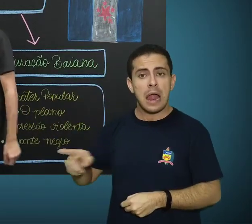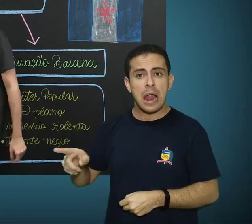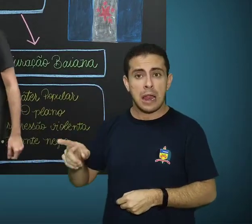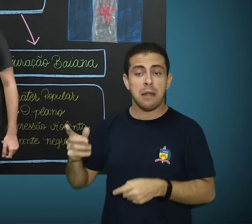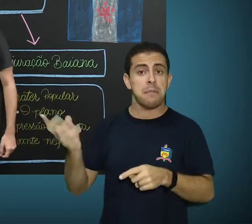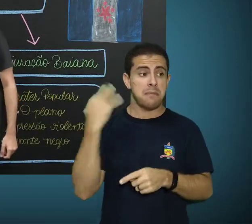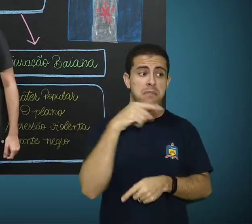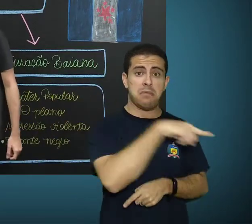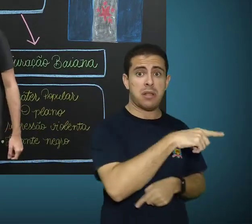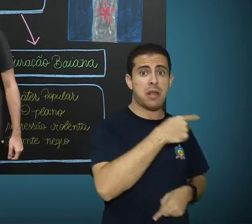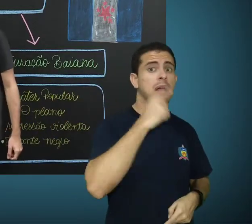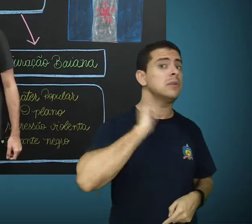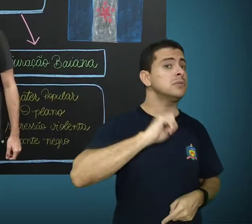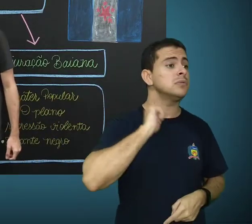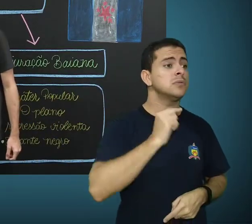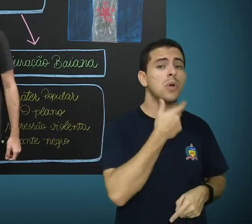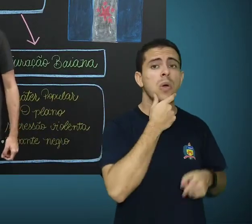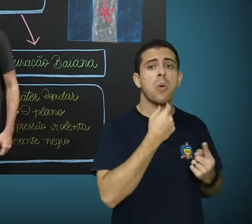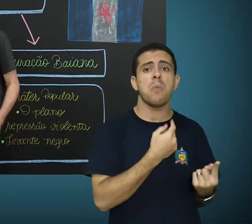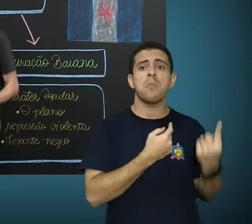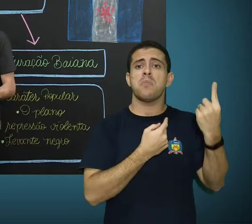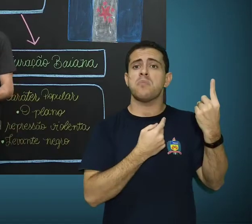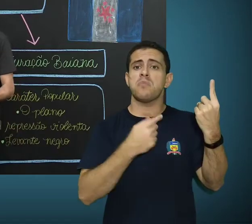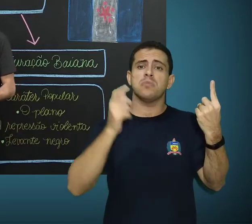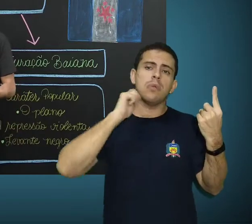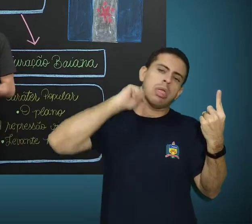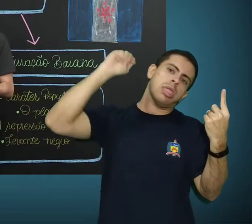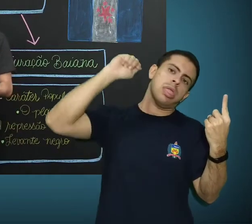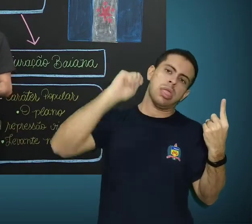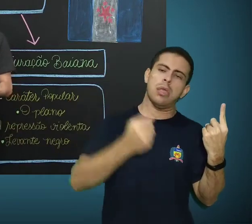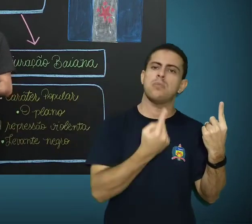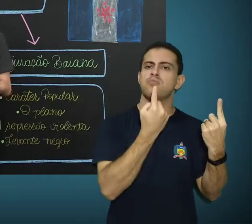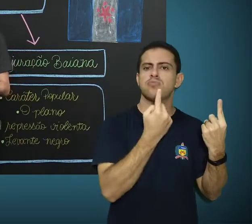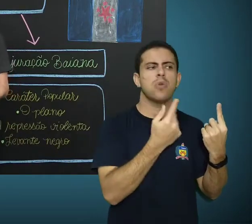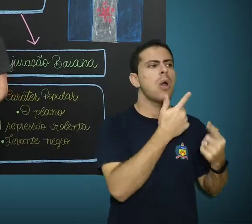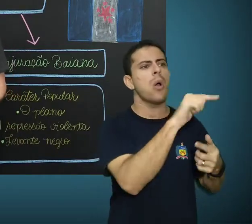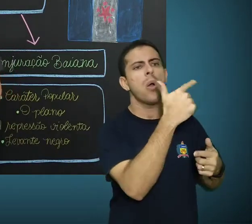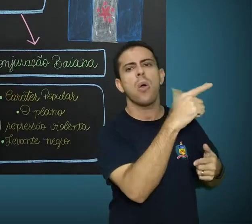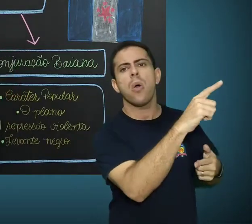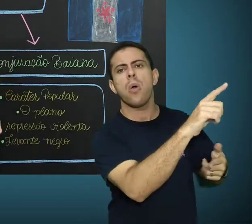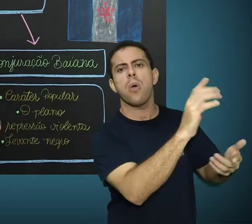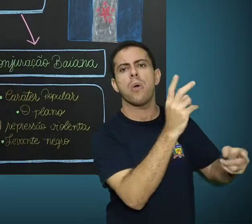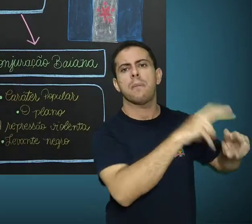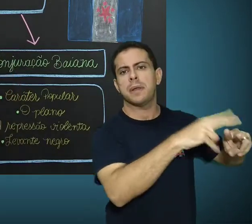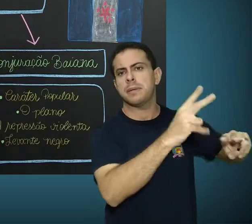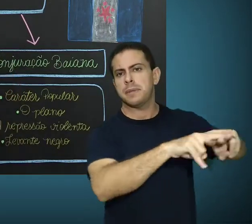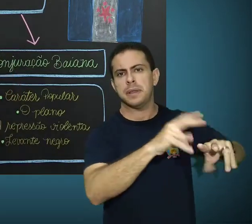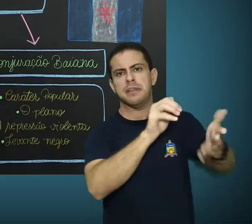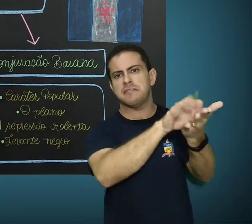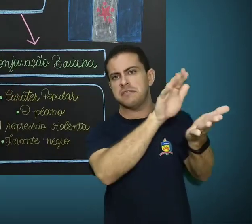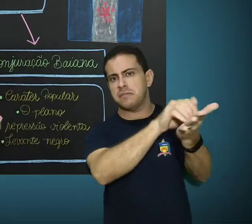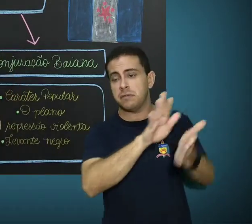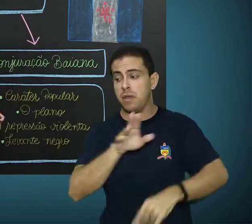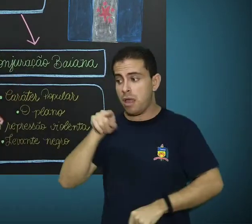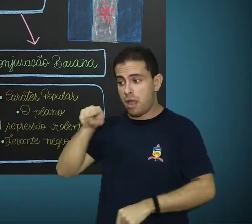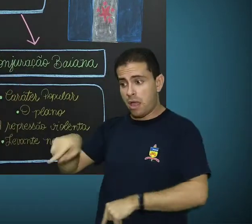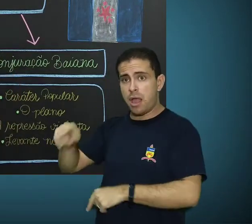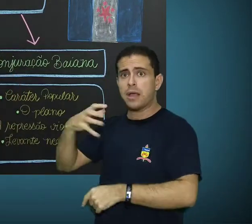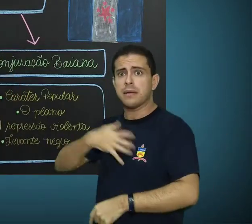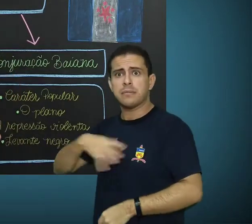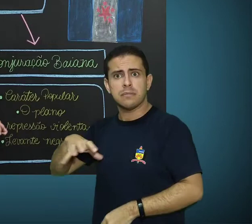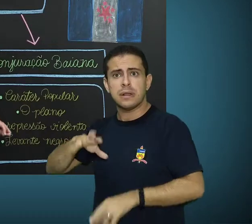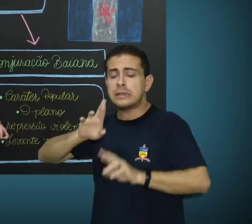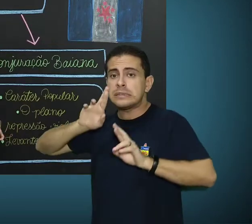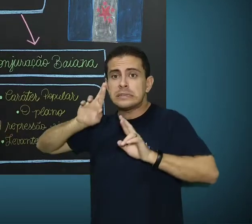Mineira, só Tiradentes foi o principal prejudicado, os outros sofreram penas mais brandas. Não foi o caso da Conjuração